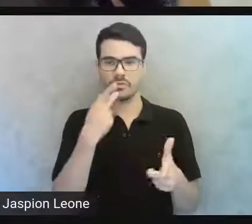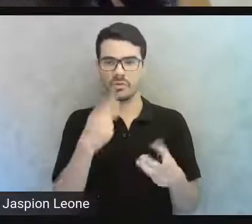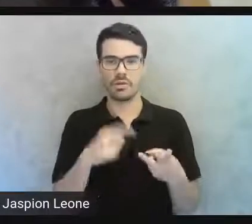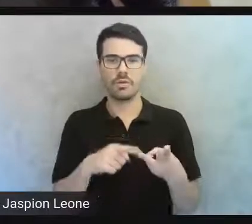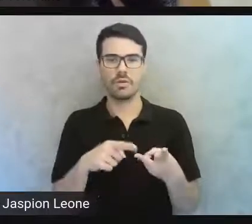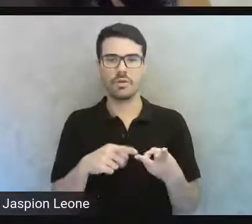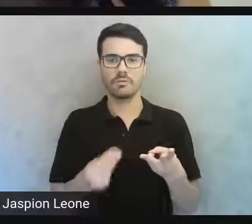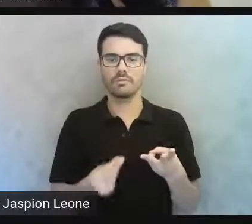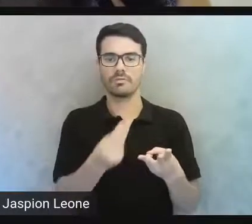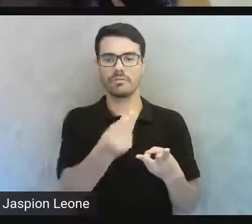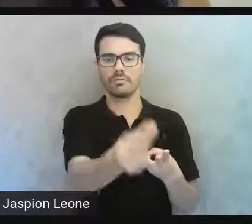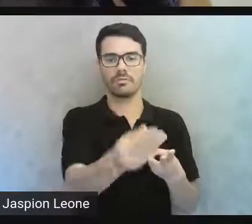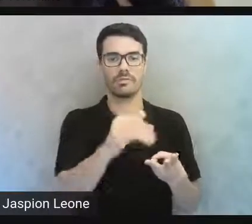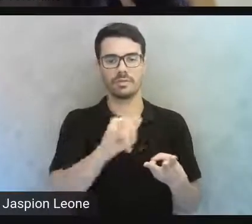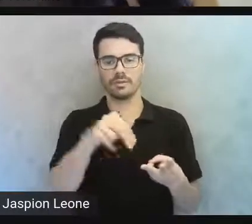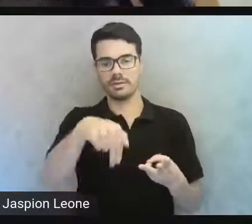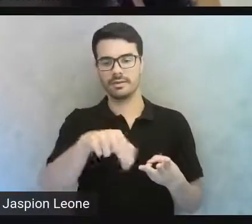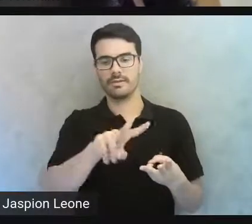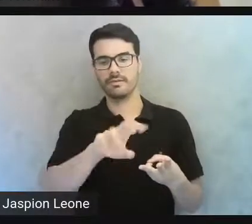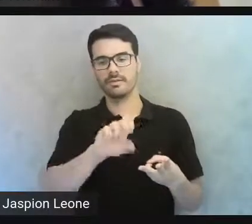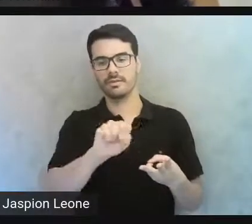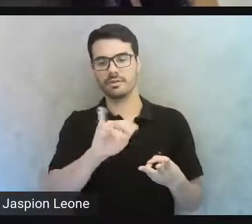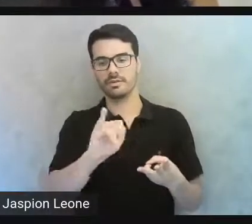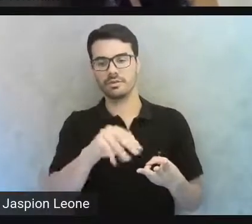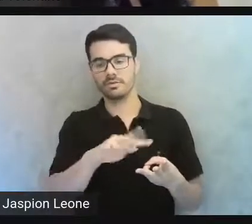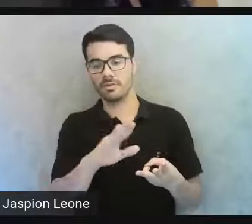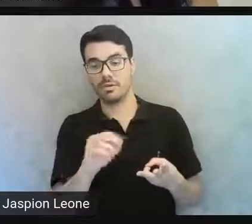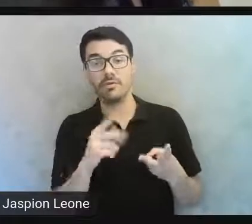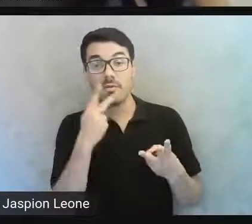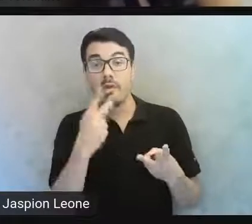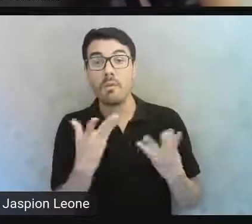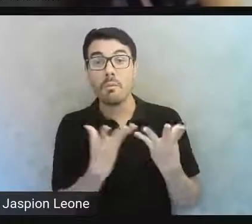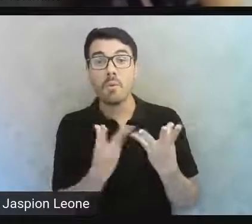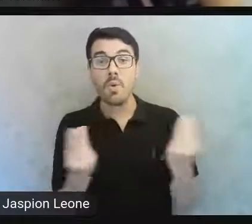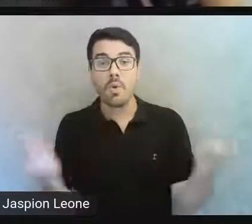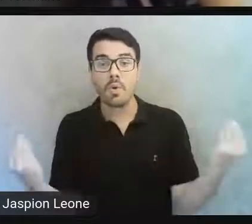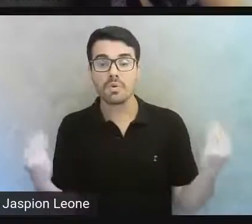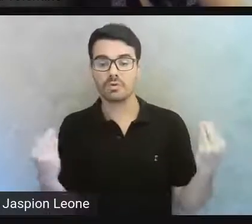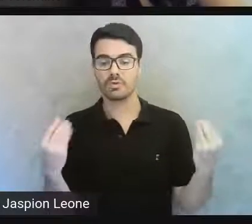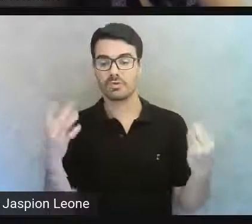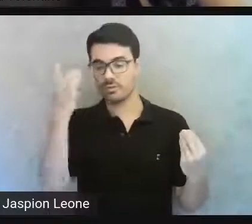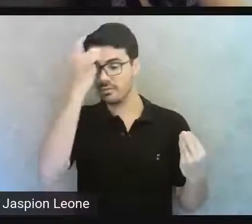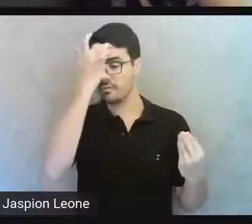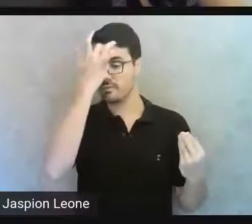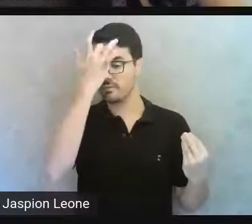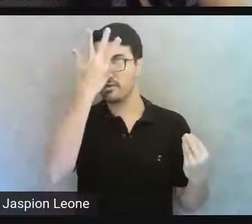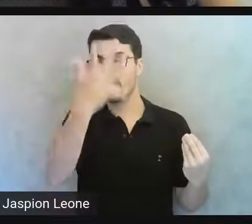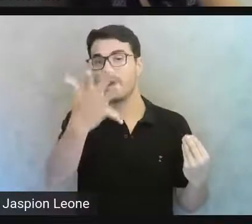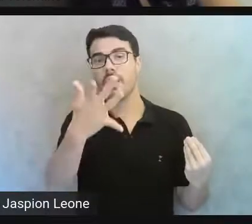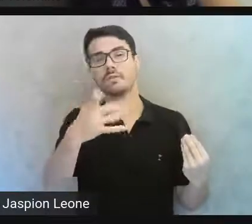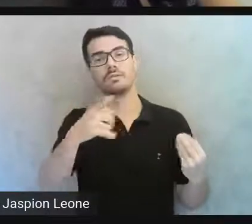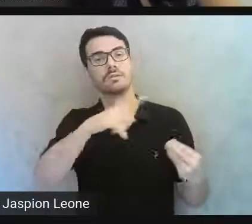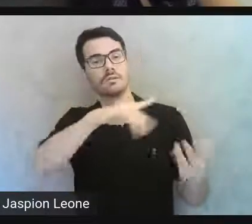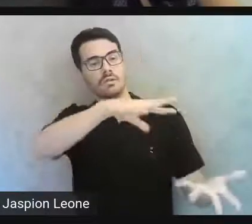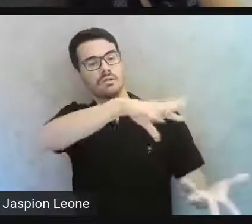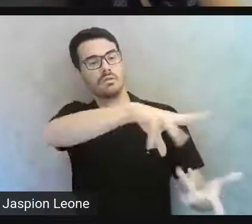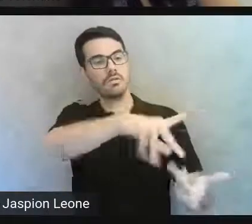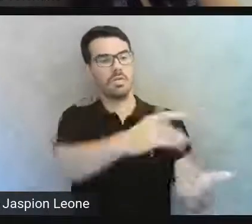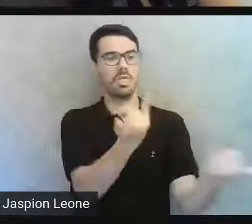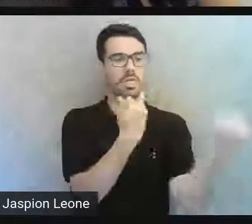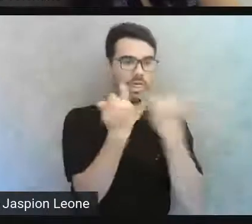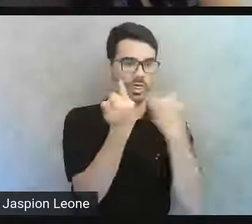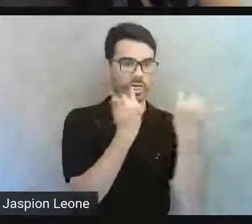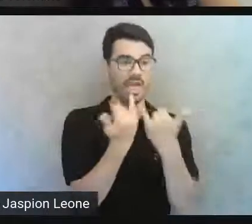gente só pincelou. Então, a gente falou muita coisa. É muito fácil a gente, nesse mundo de informação, se perder. Então, depois, se você